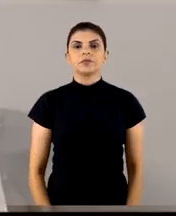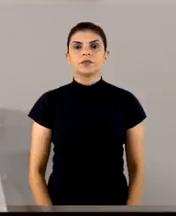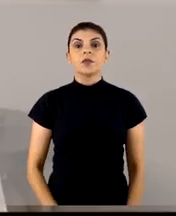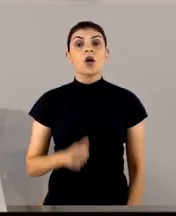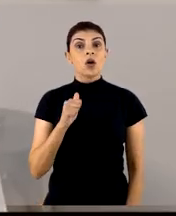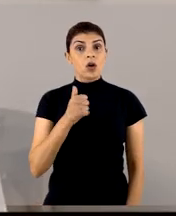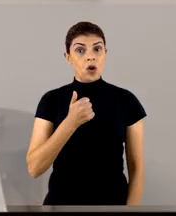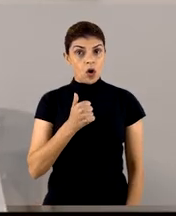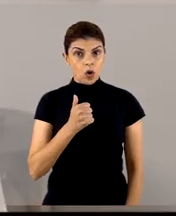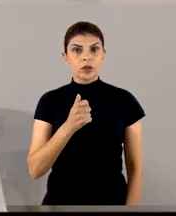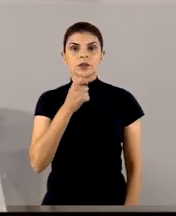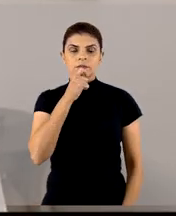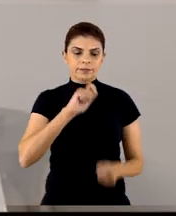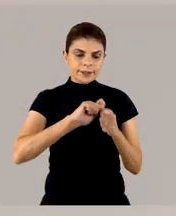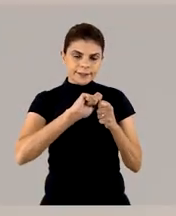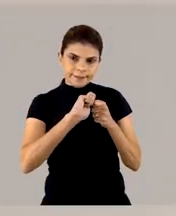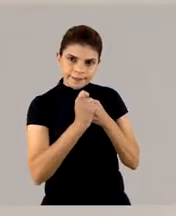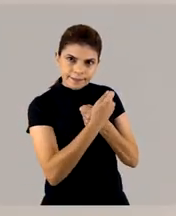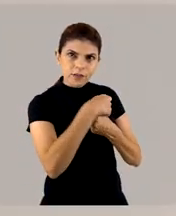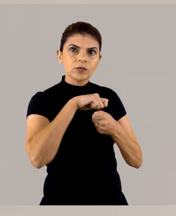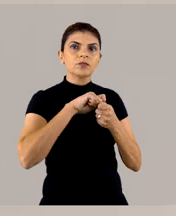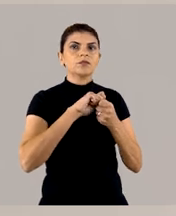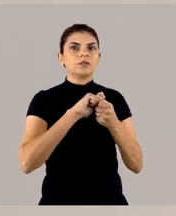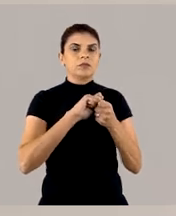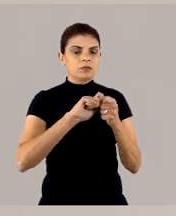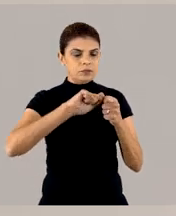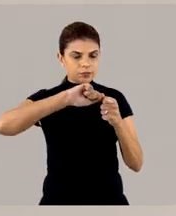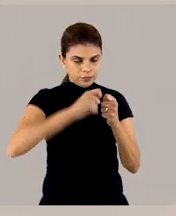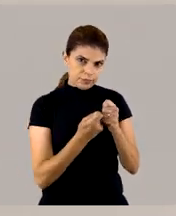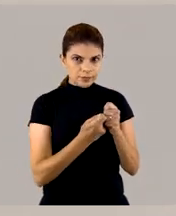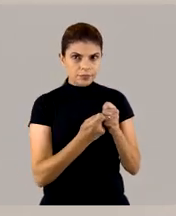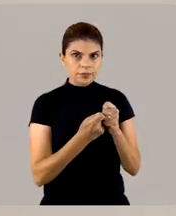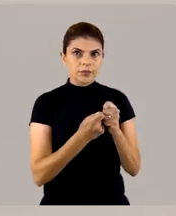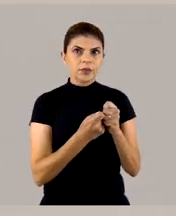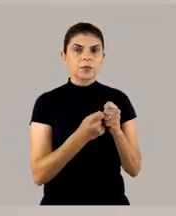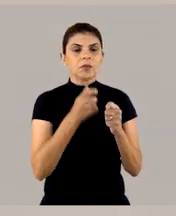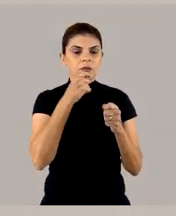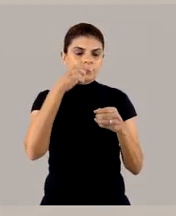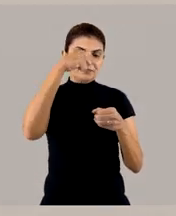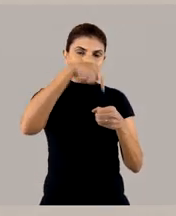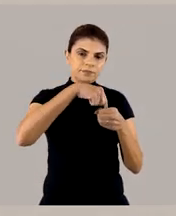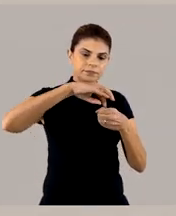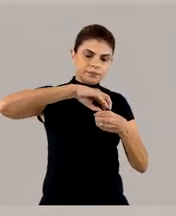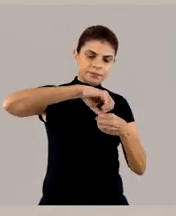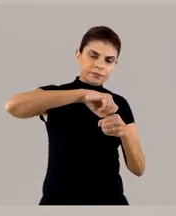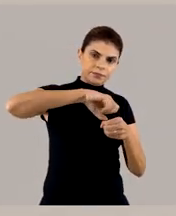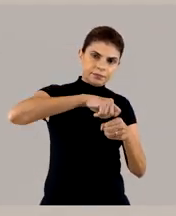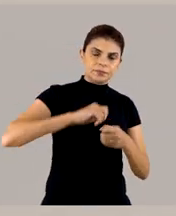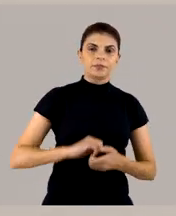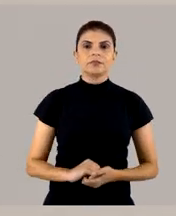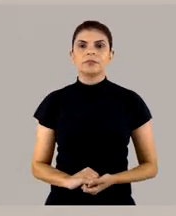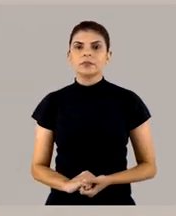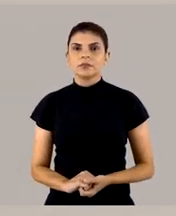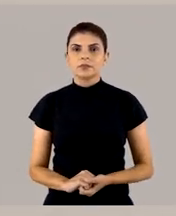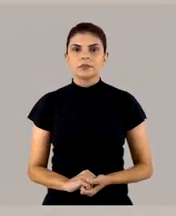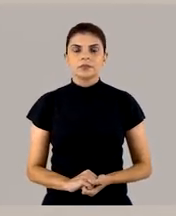Passo 11. Asepticamente, corte ou quebre a haste do aplicador perto da ponta para poder fechar a